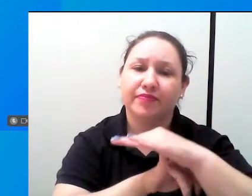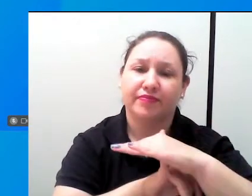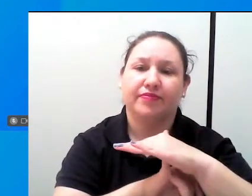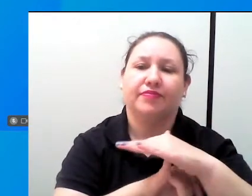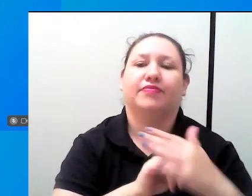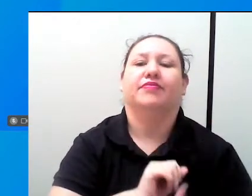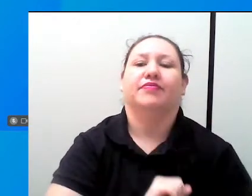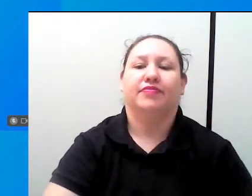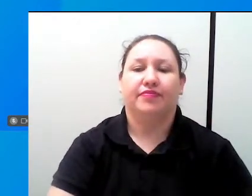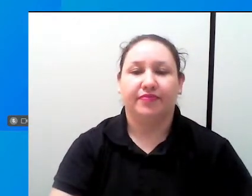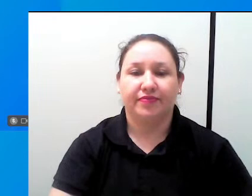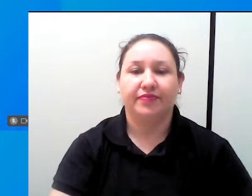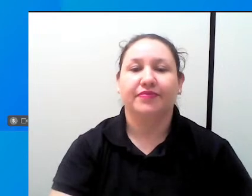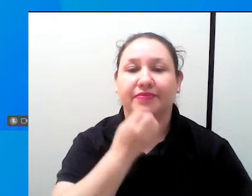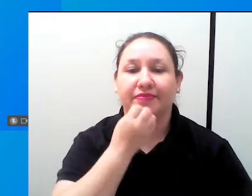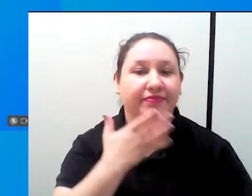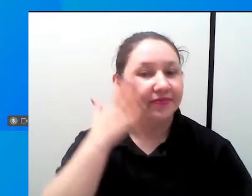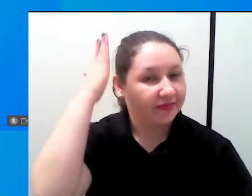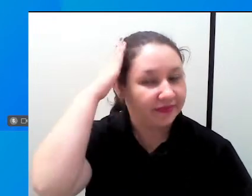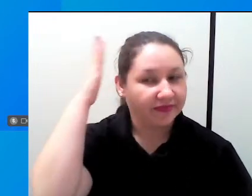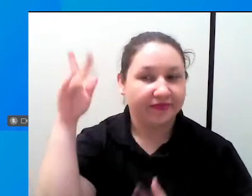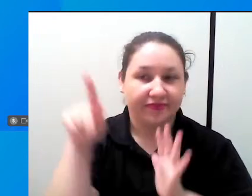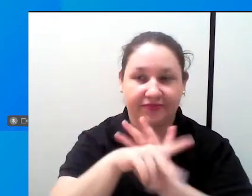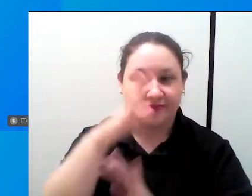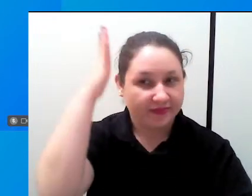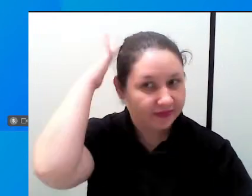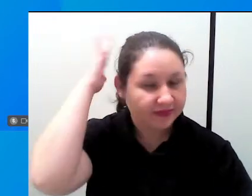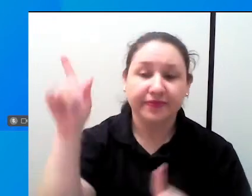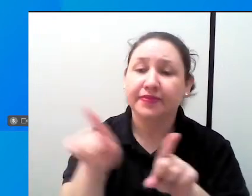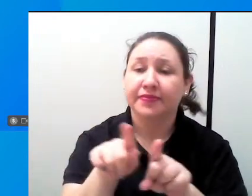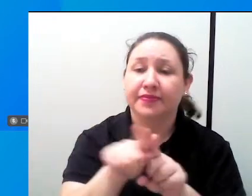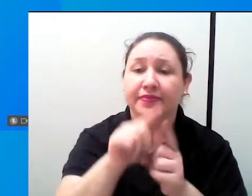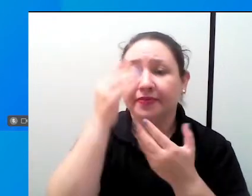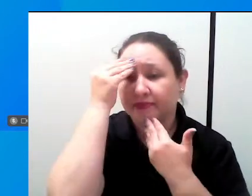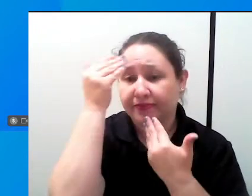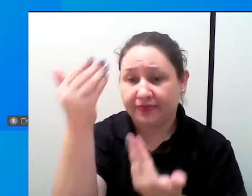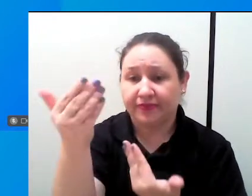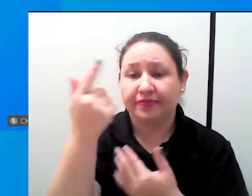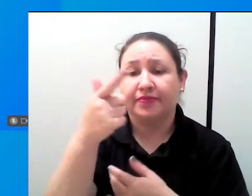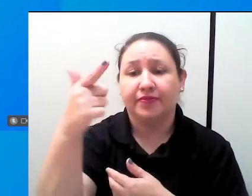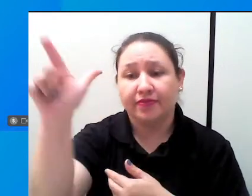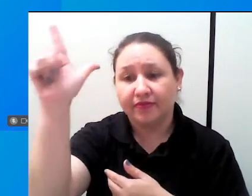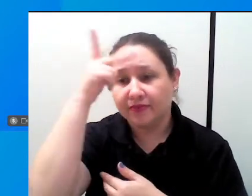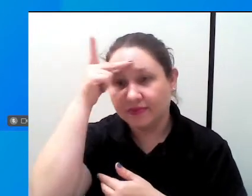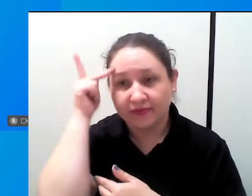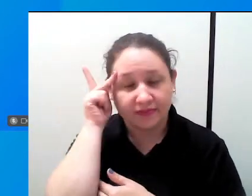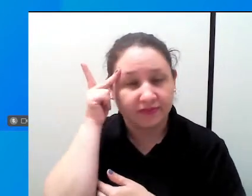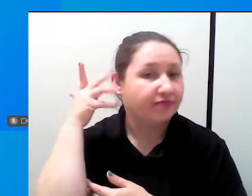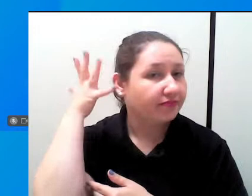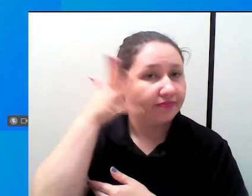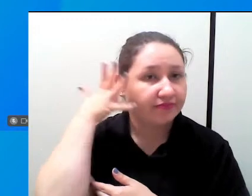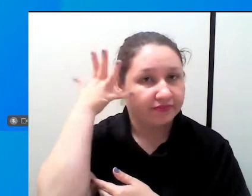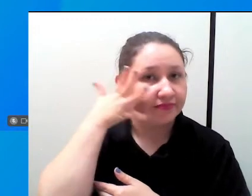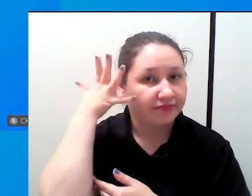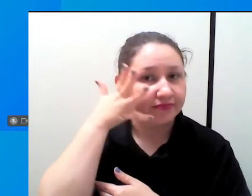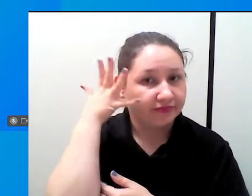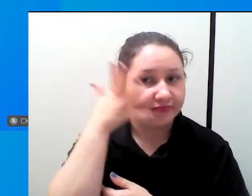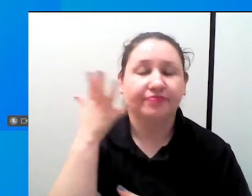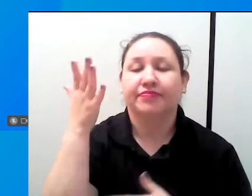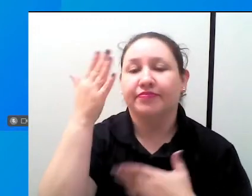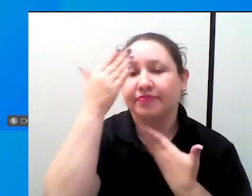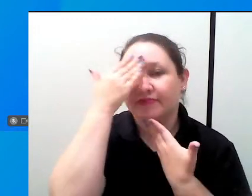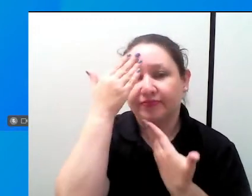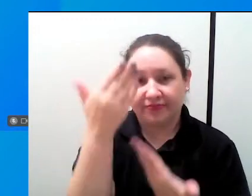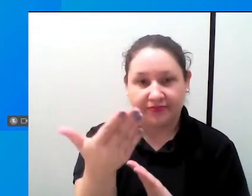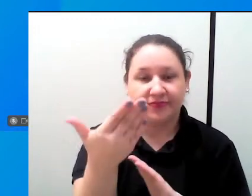Itaituba, aí do Pará. Cumprimentar aqui rapidamente os nossos outros palestrantes, na pessoa do meu colega pró-reitor